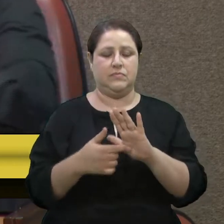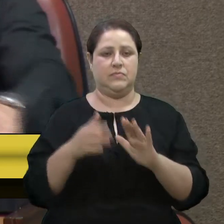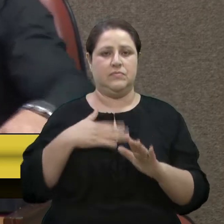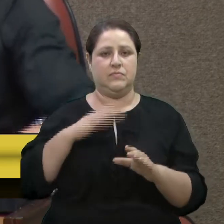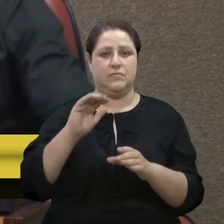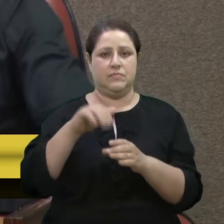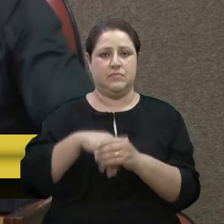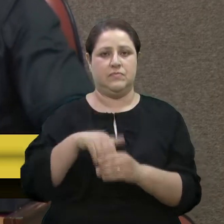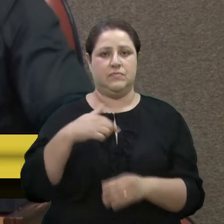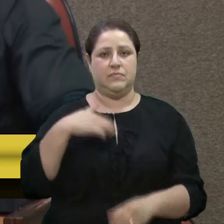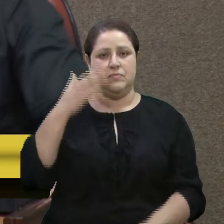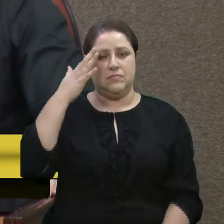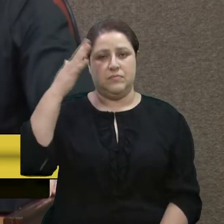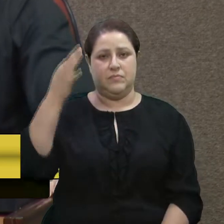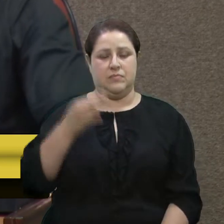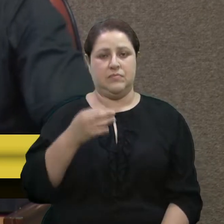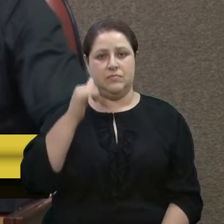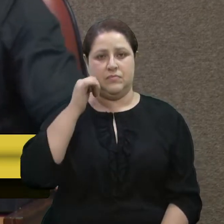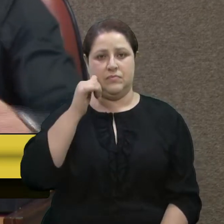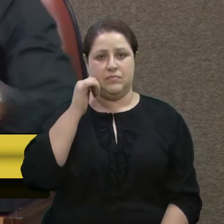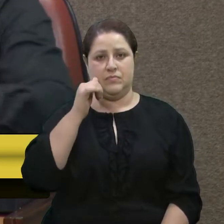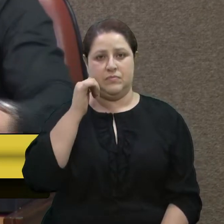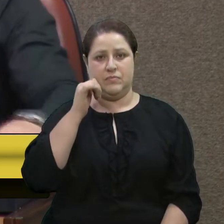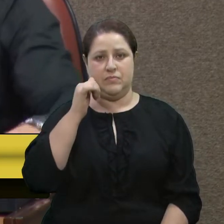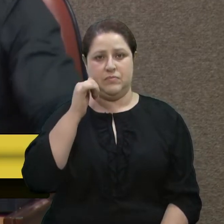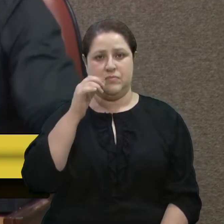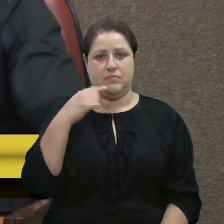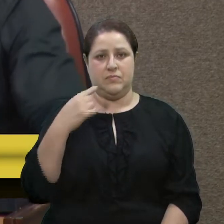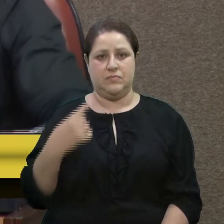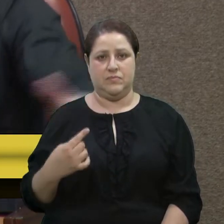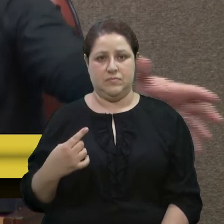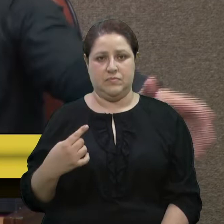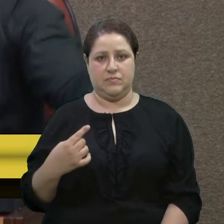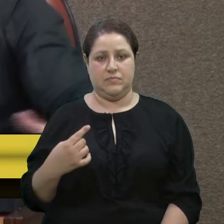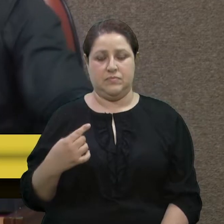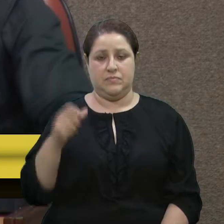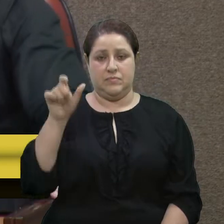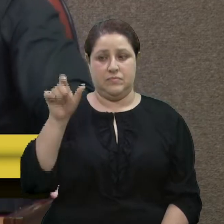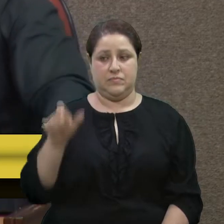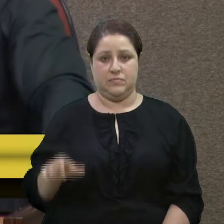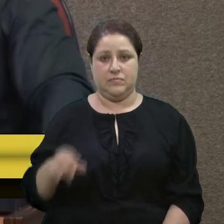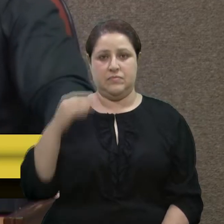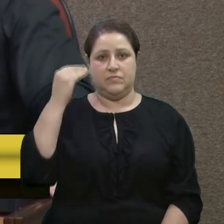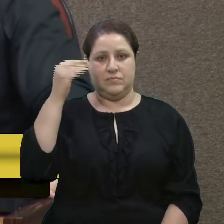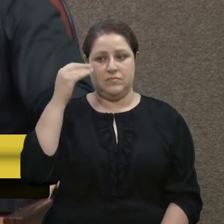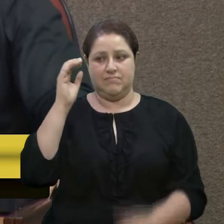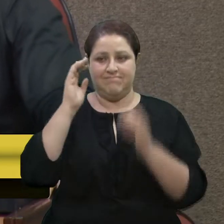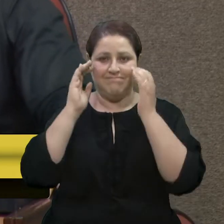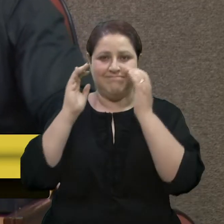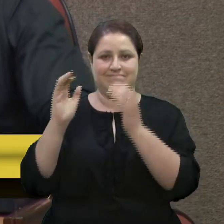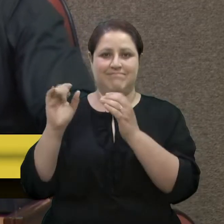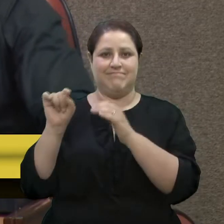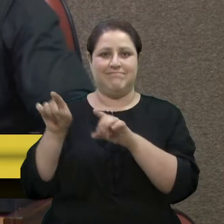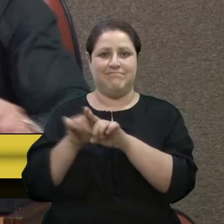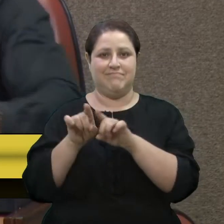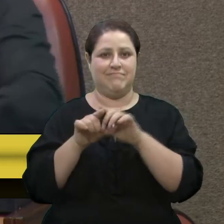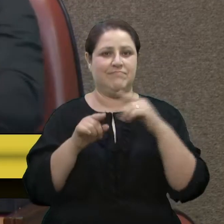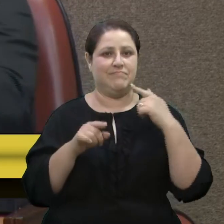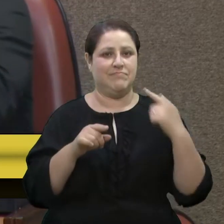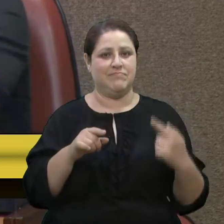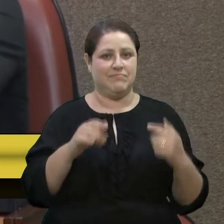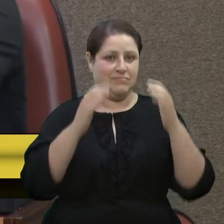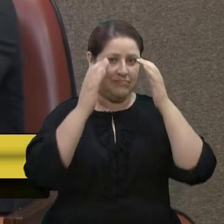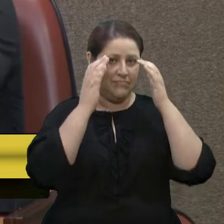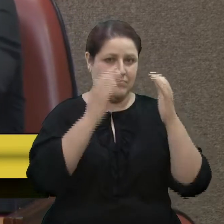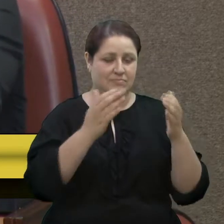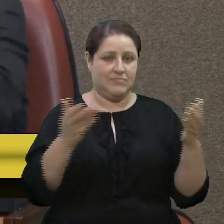a candidata vereadora Denise Pessoa, uma pessoa experiente, respeito muito a vereadora Gladys Friis, mas acho